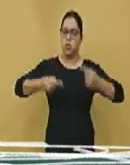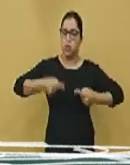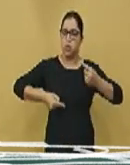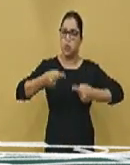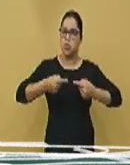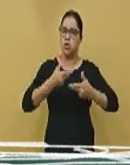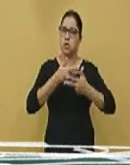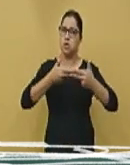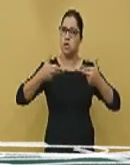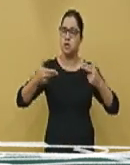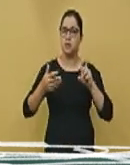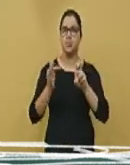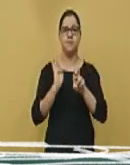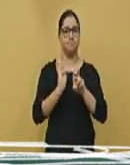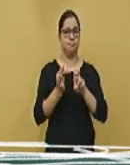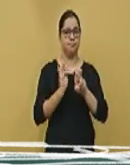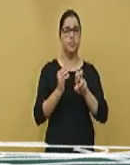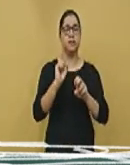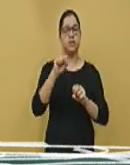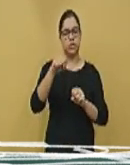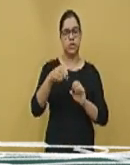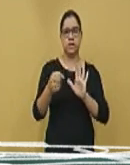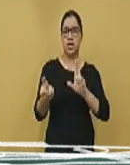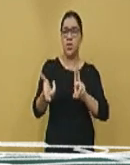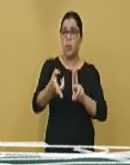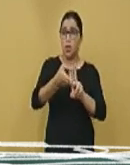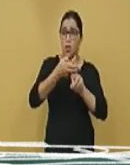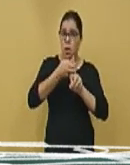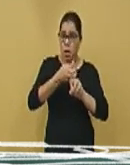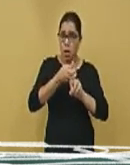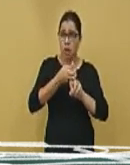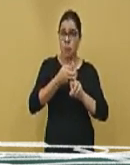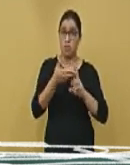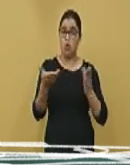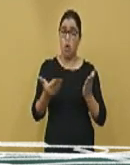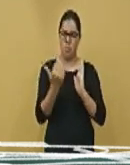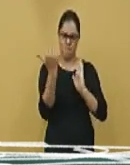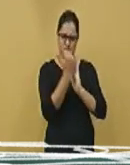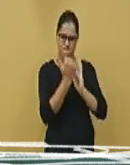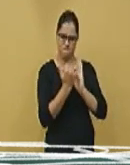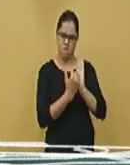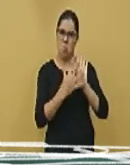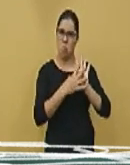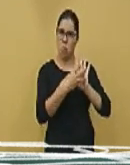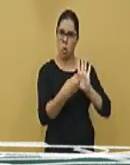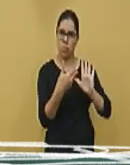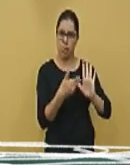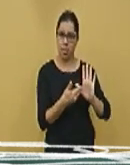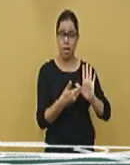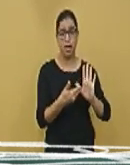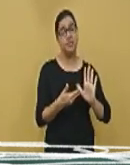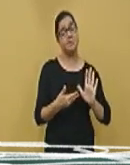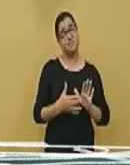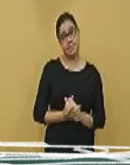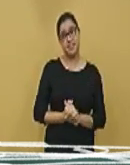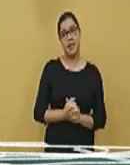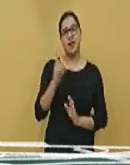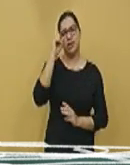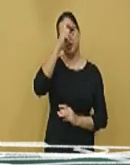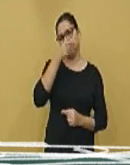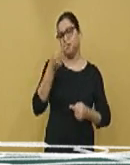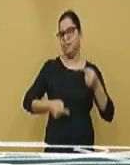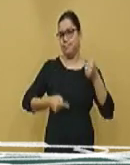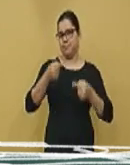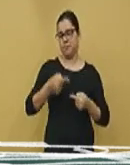UAB, mas no modelo que a UAB funciona, vai ser muito difícil nós discutirmos isso, porque... Como